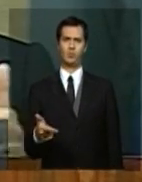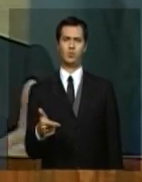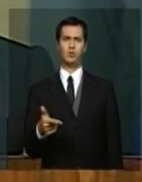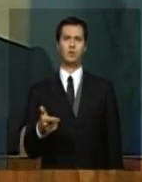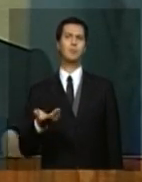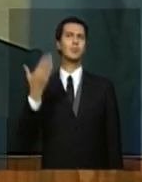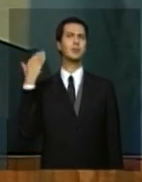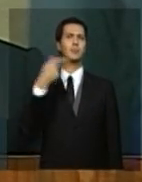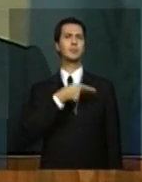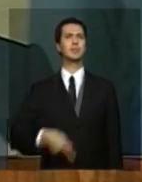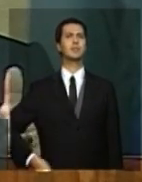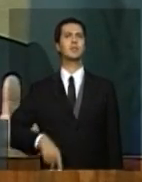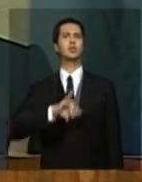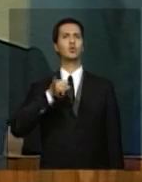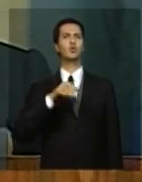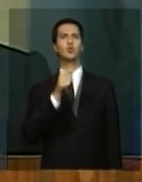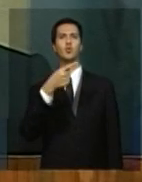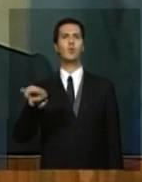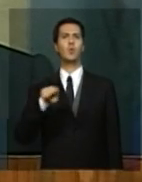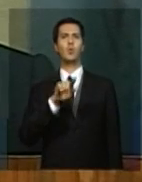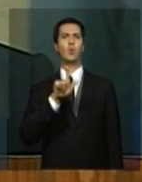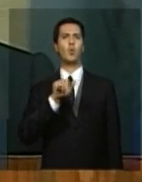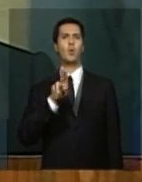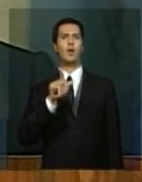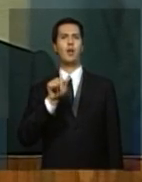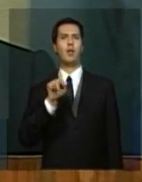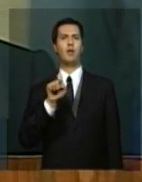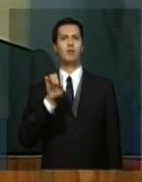do João gul a eleição do